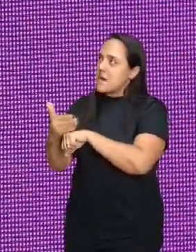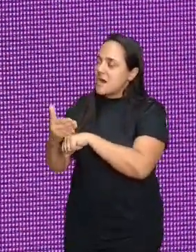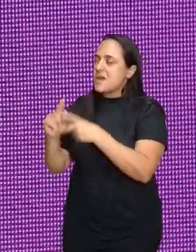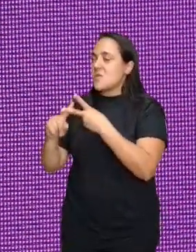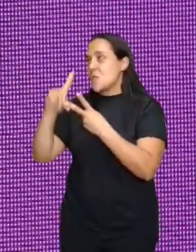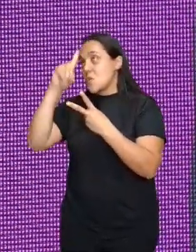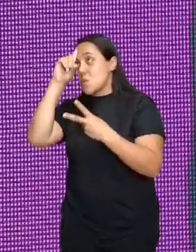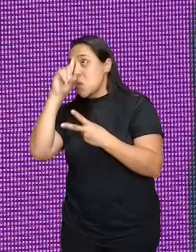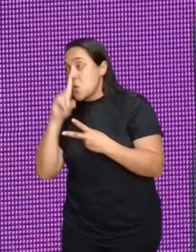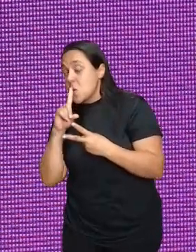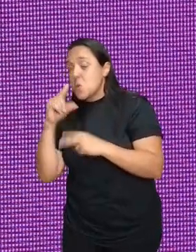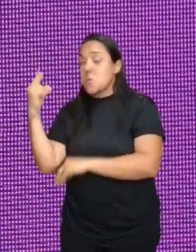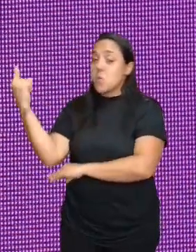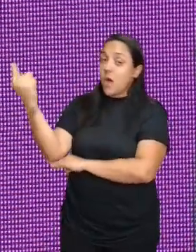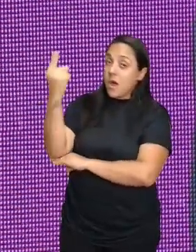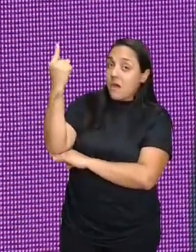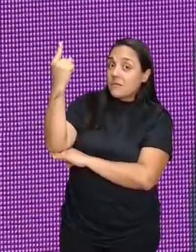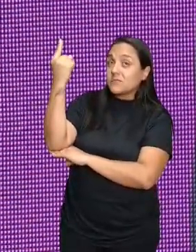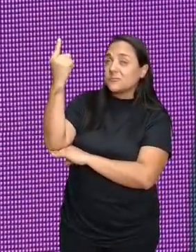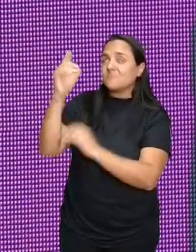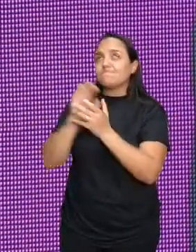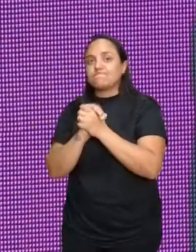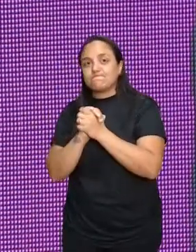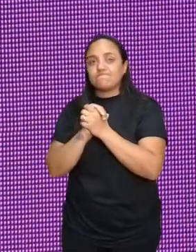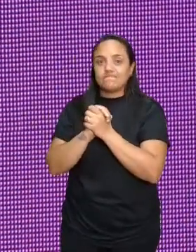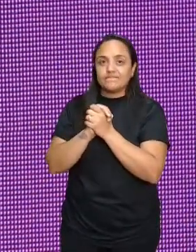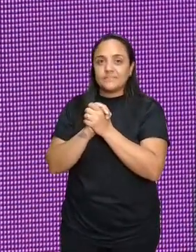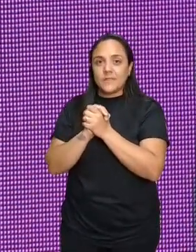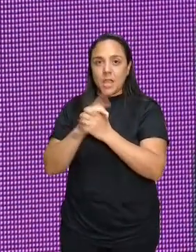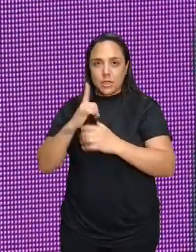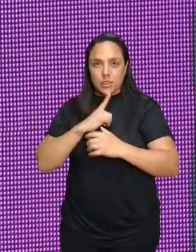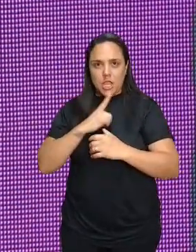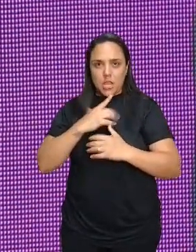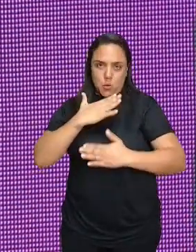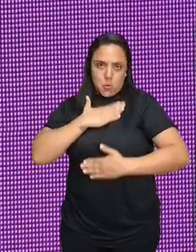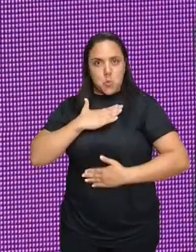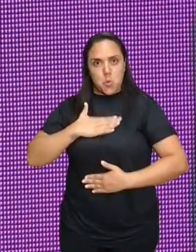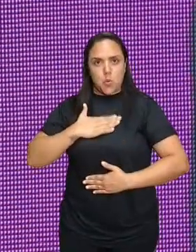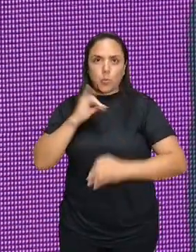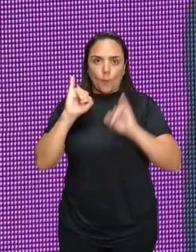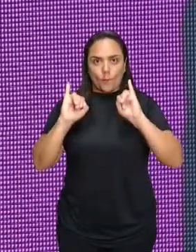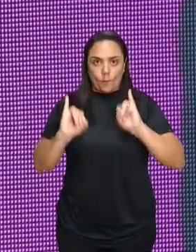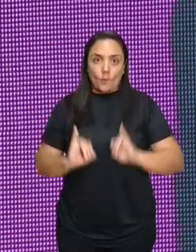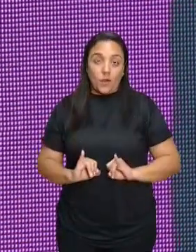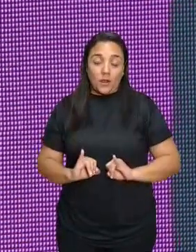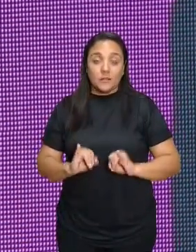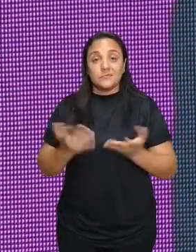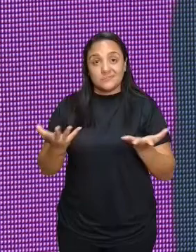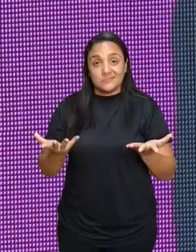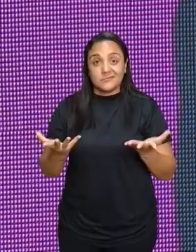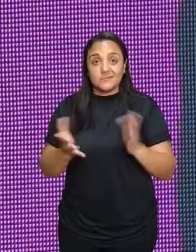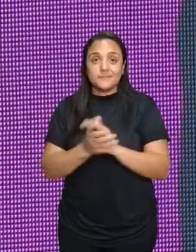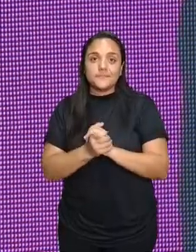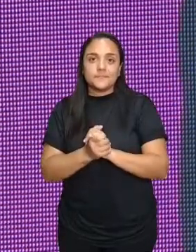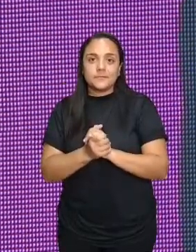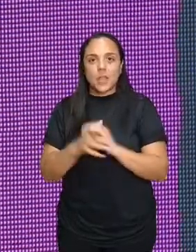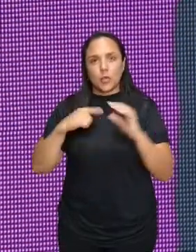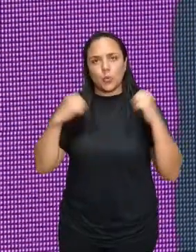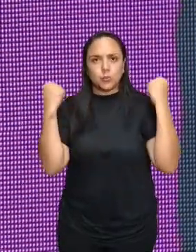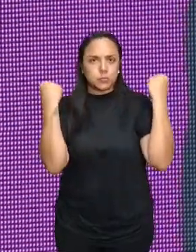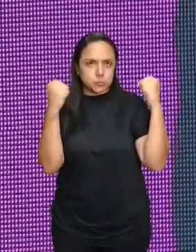tem 1,80m, tem um porte físico magro, participo de atividades